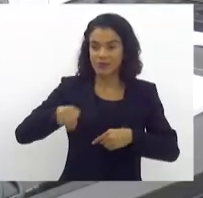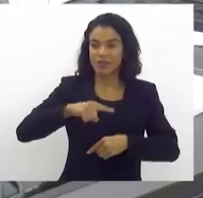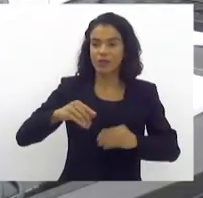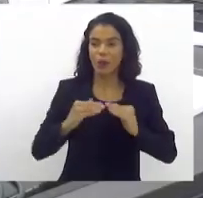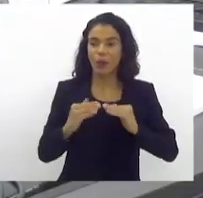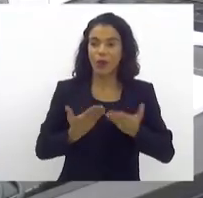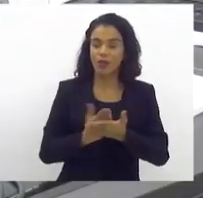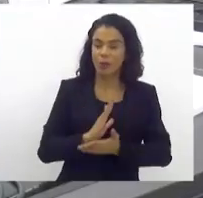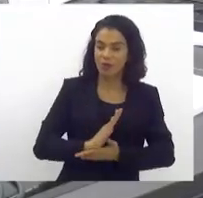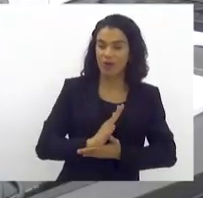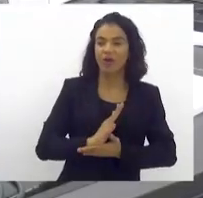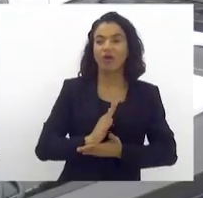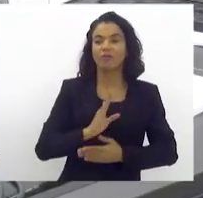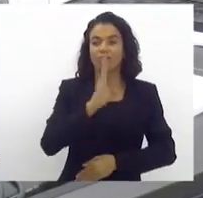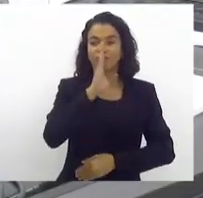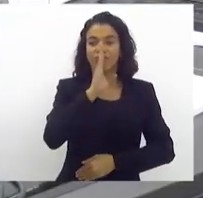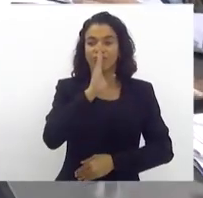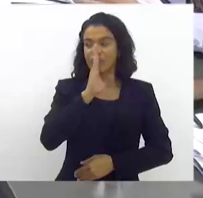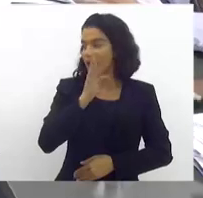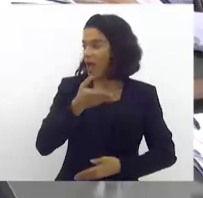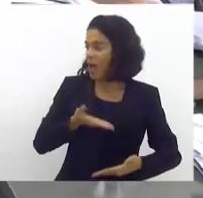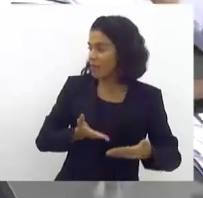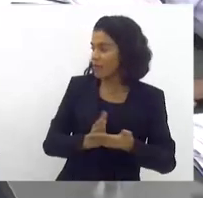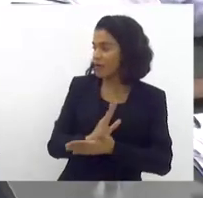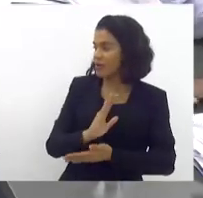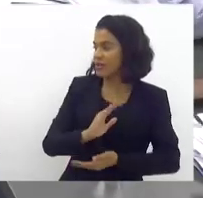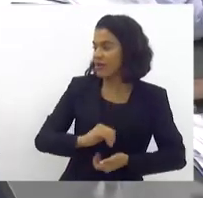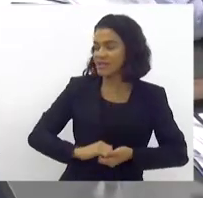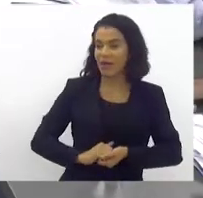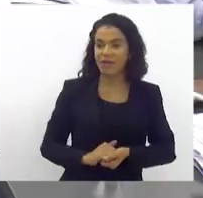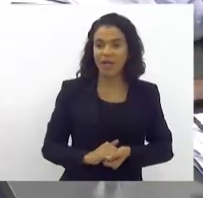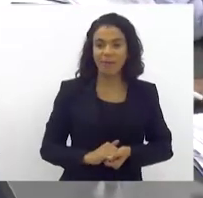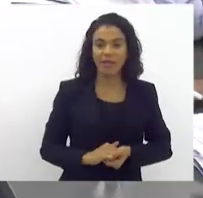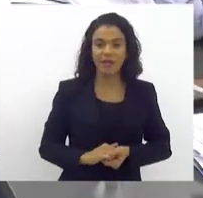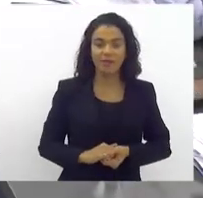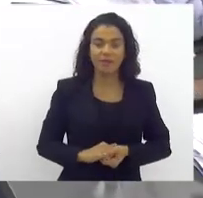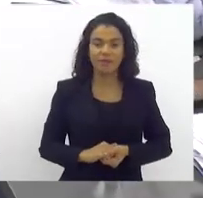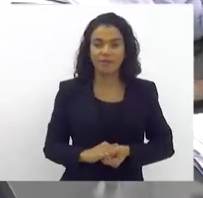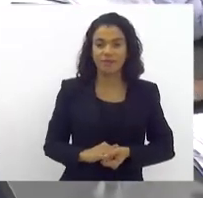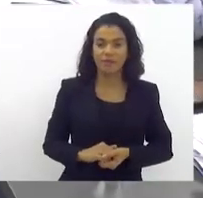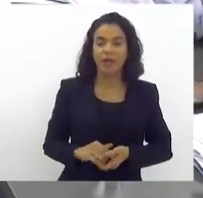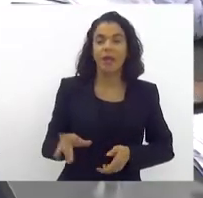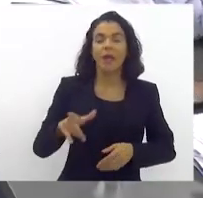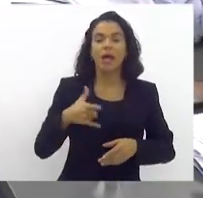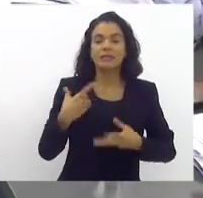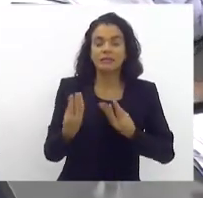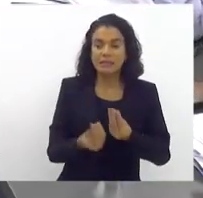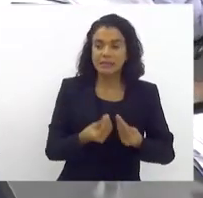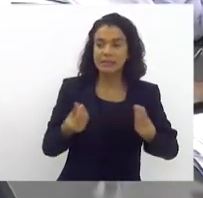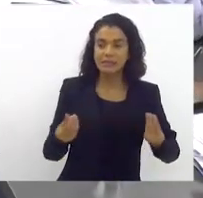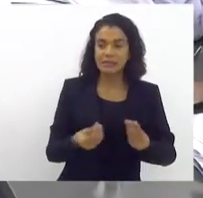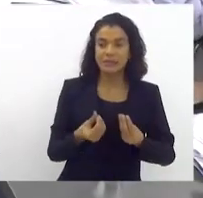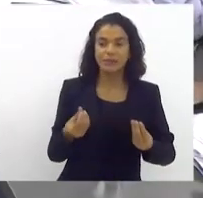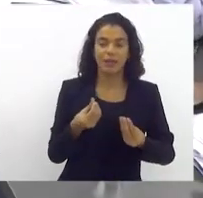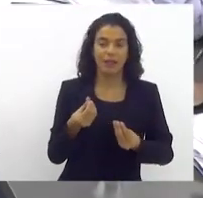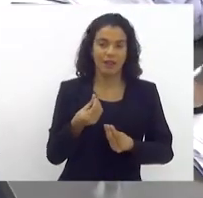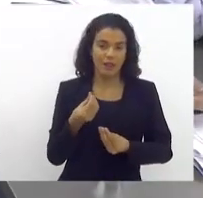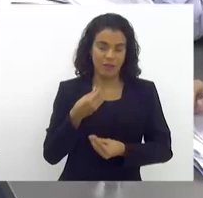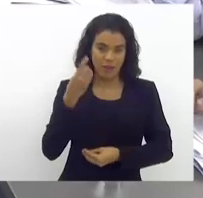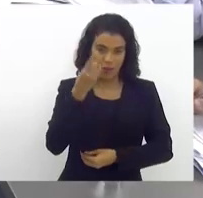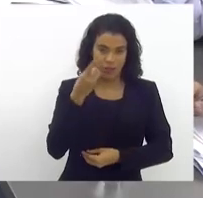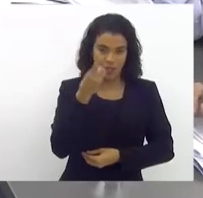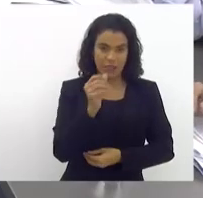aprovam, em votação, senhores que aprovam, permaneçam como estão, aprovado. Parabenizar a sensibilidade do deputado